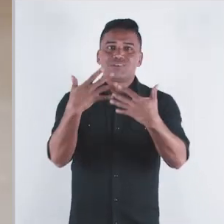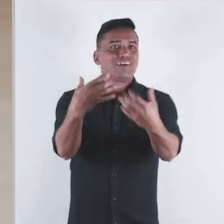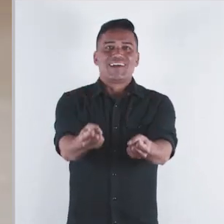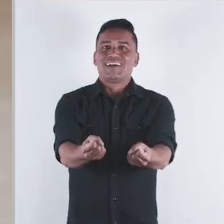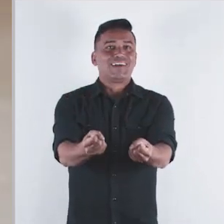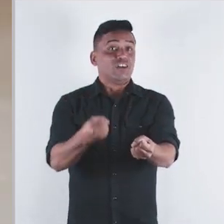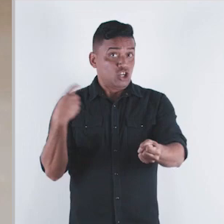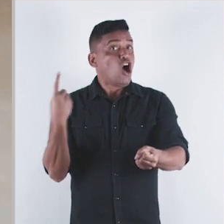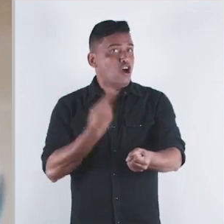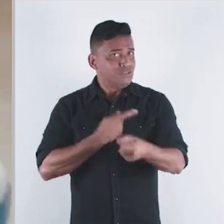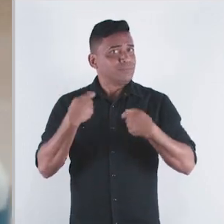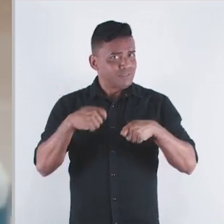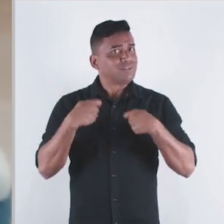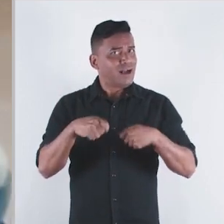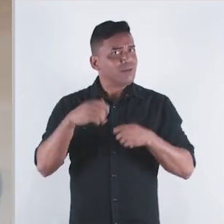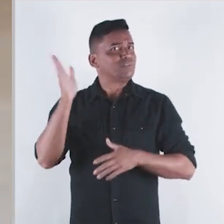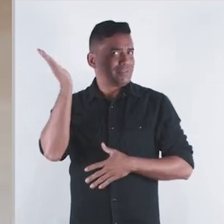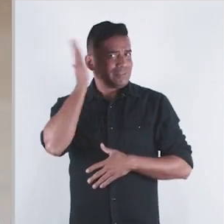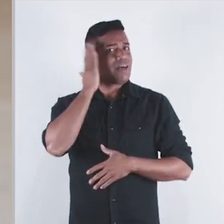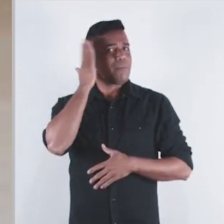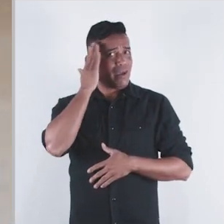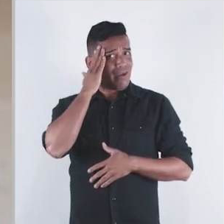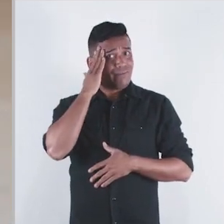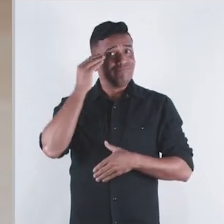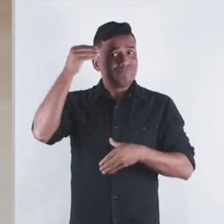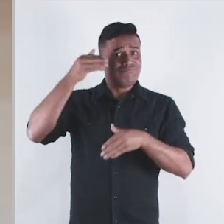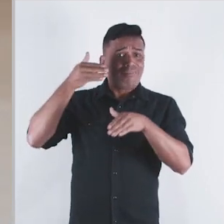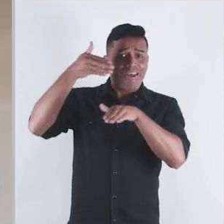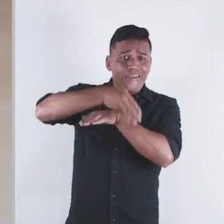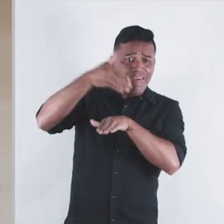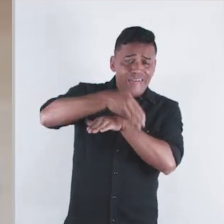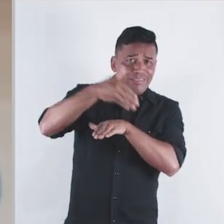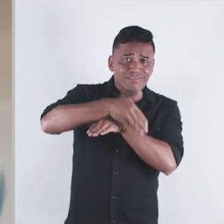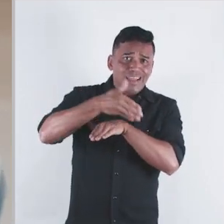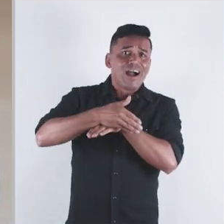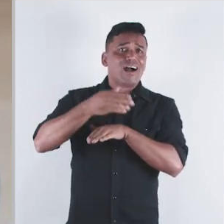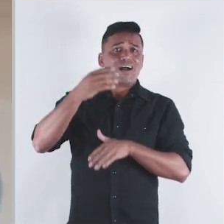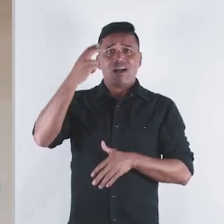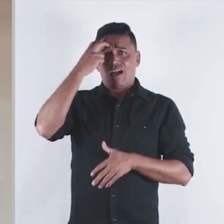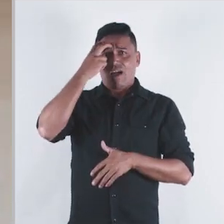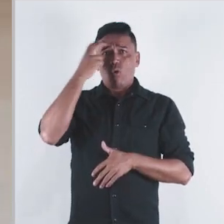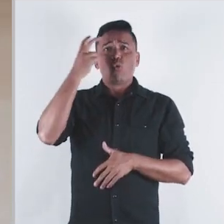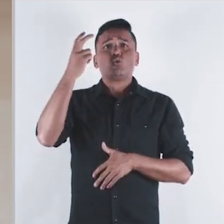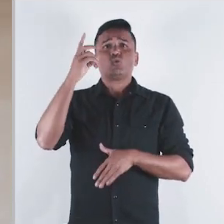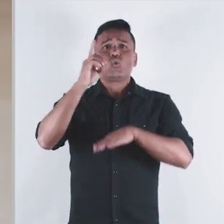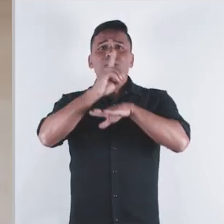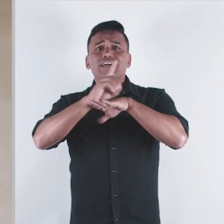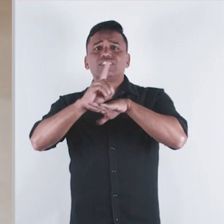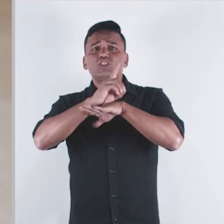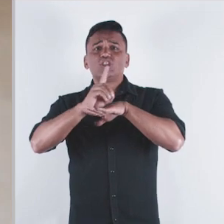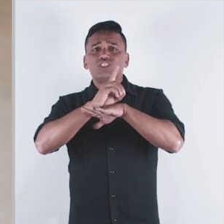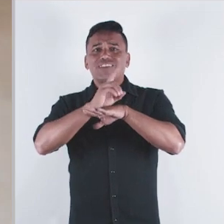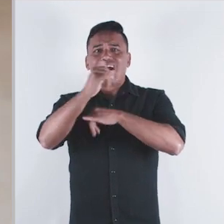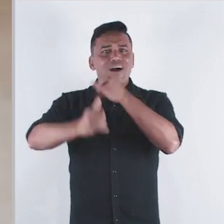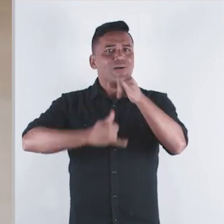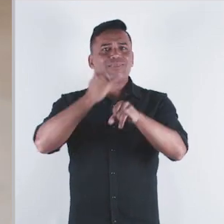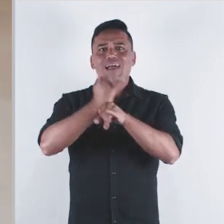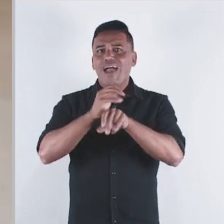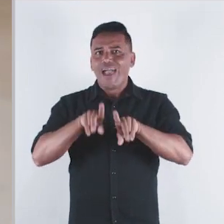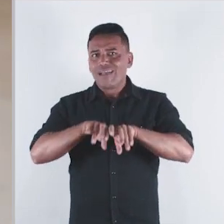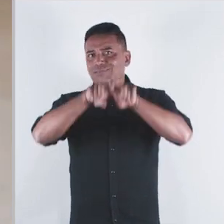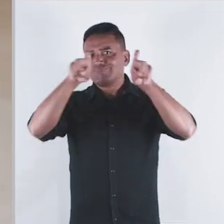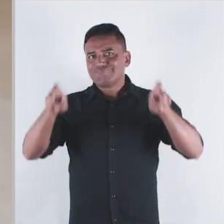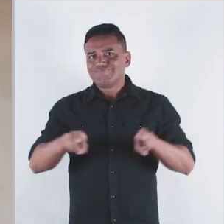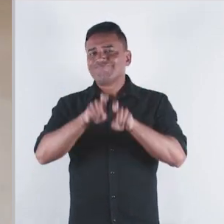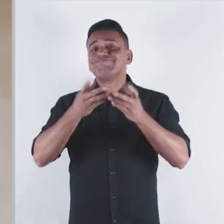nós estamos imersos na cultura digital. Eu ficava sempre me perguntando, então, bem, como é que